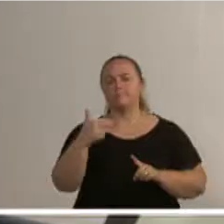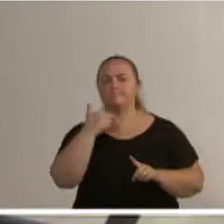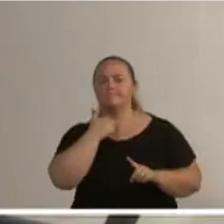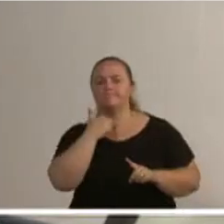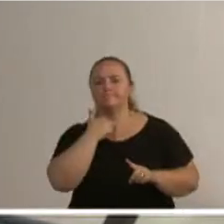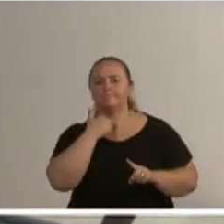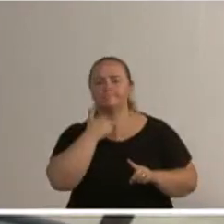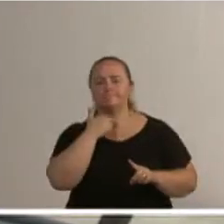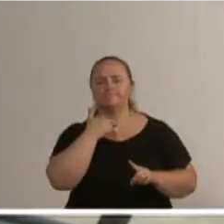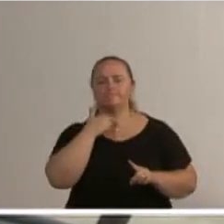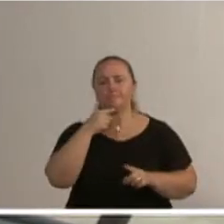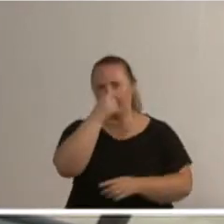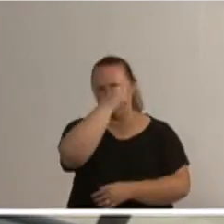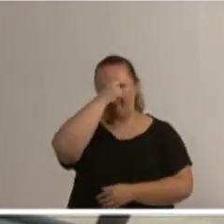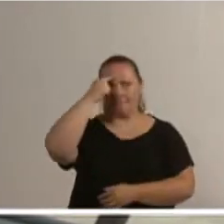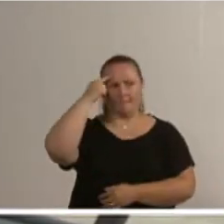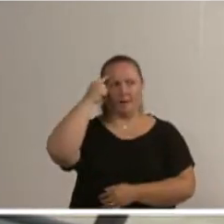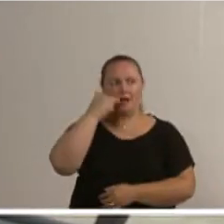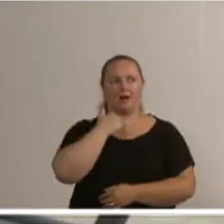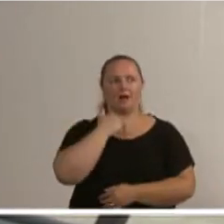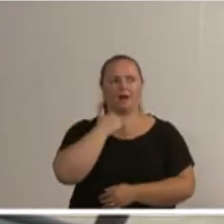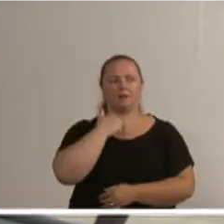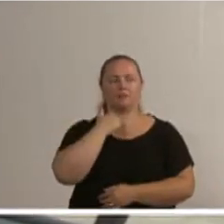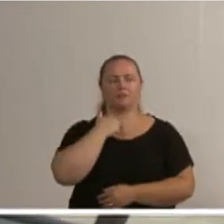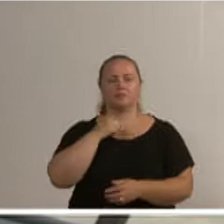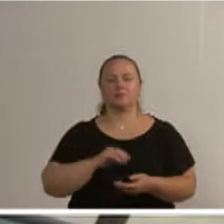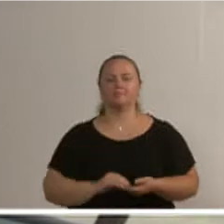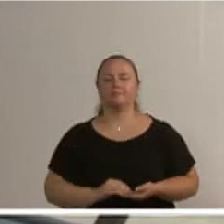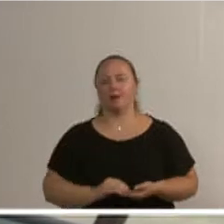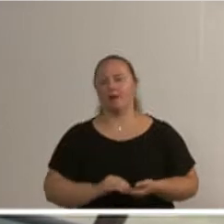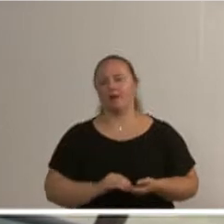presidente Marcos da Rosa teve que se ausentar para cumprir a agenda